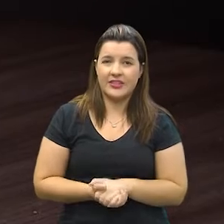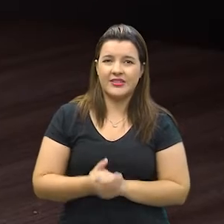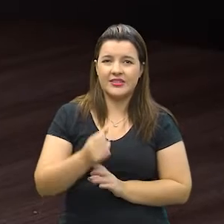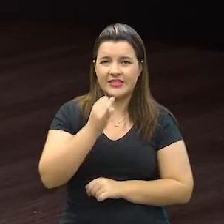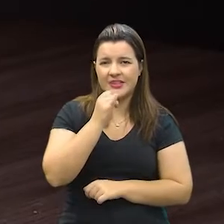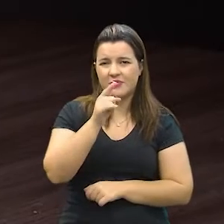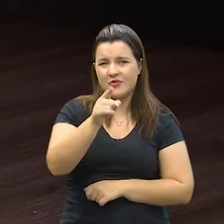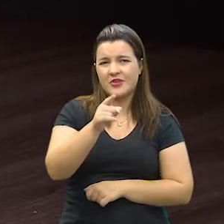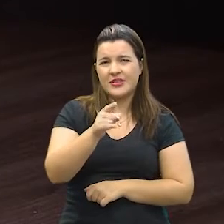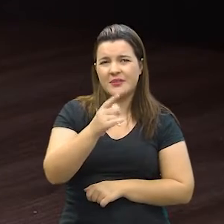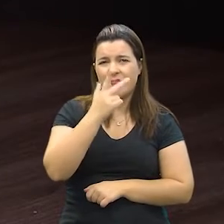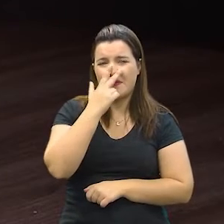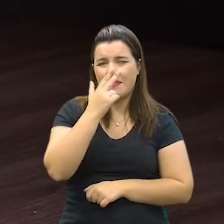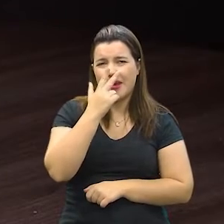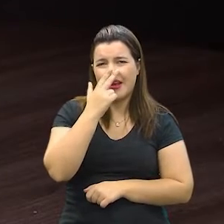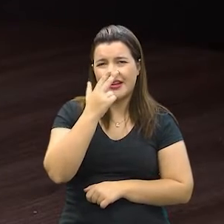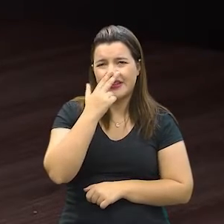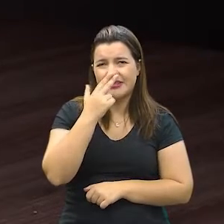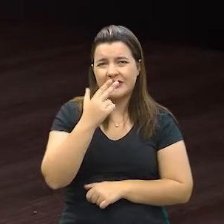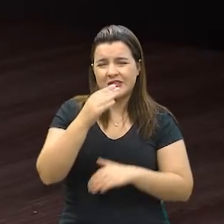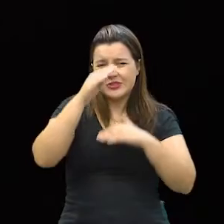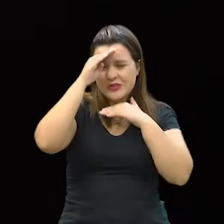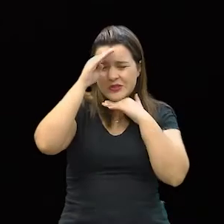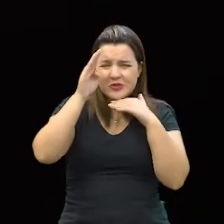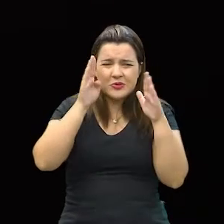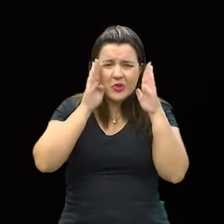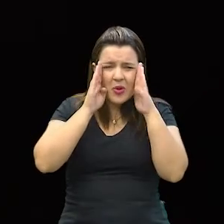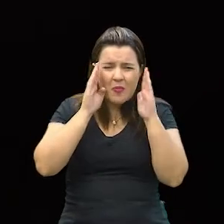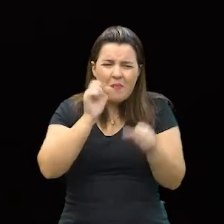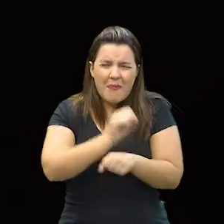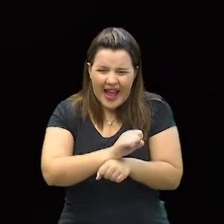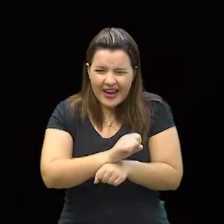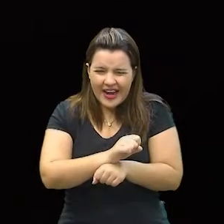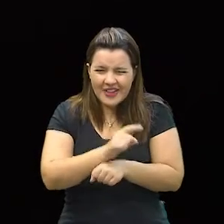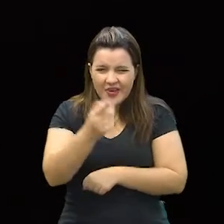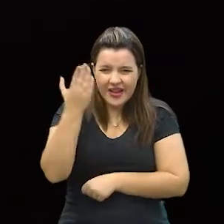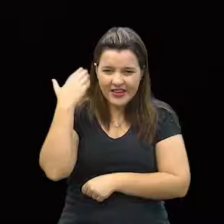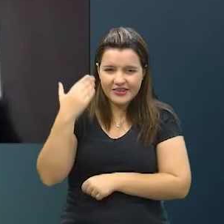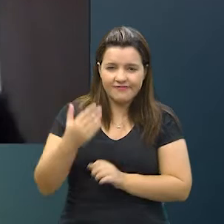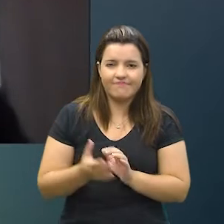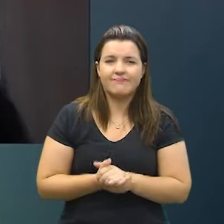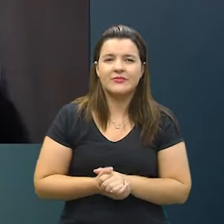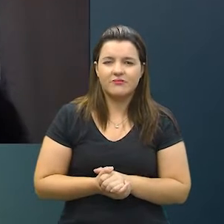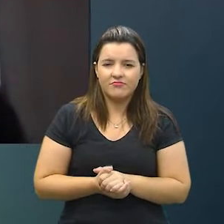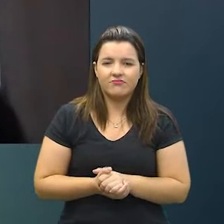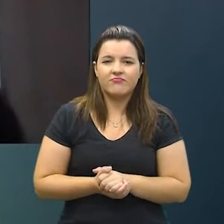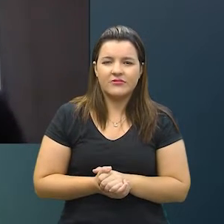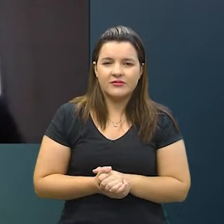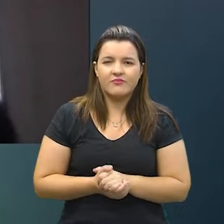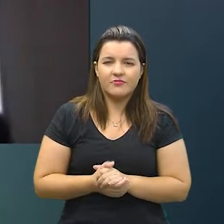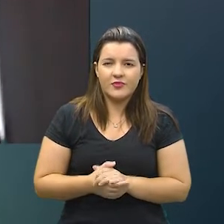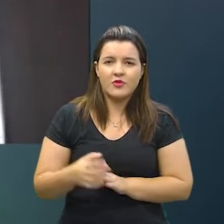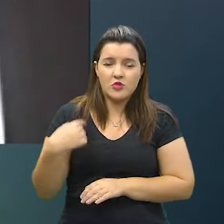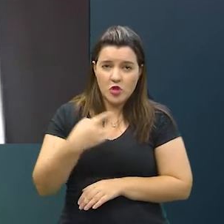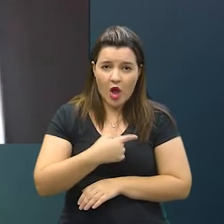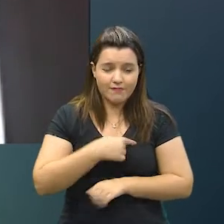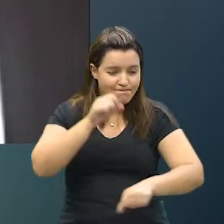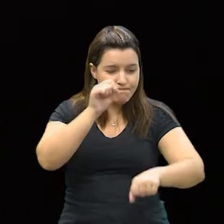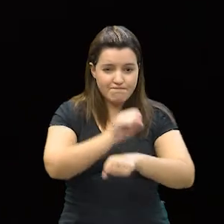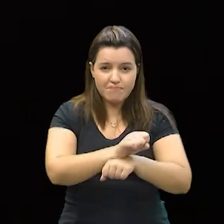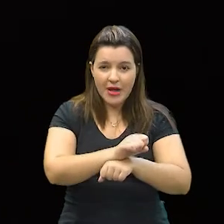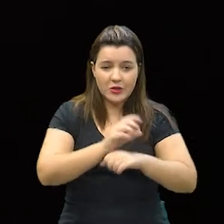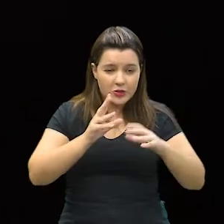ficar incubados, não? Ou ficaram? Sim, a gente passou 6 meses incubados aí dentro da